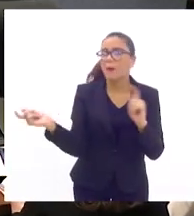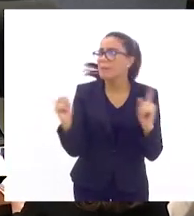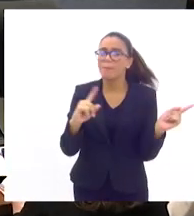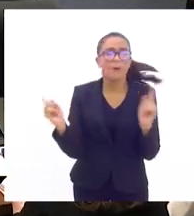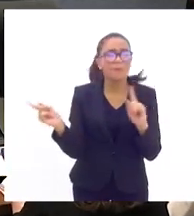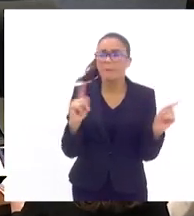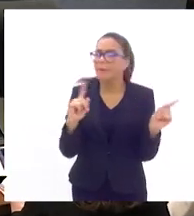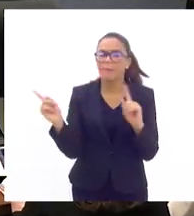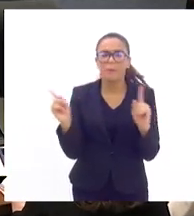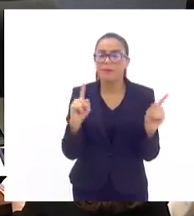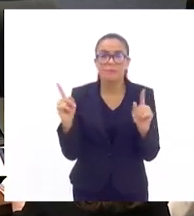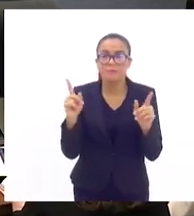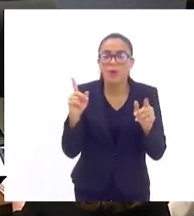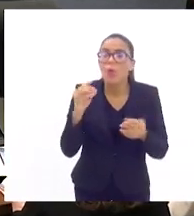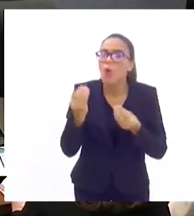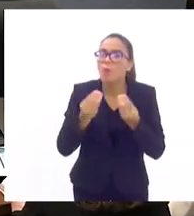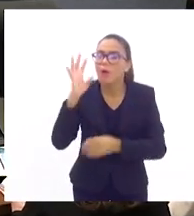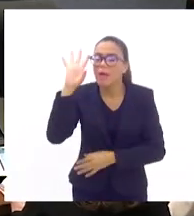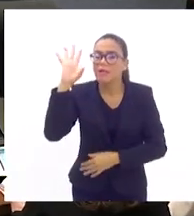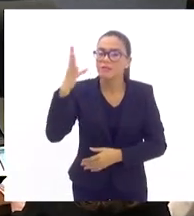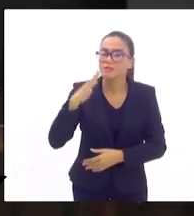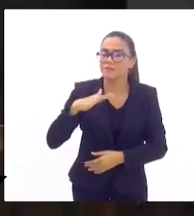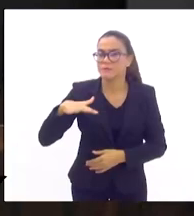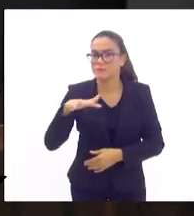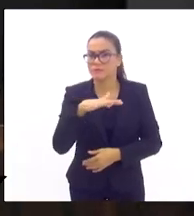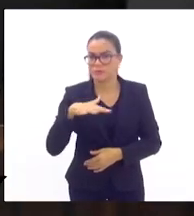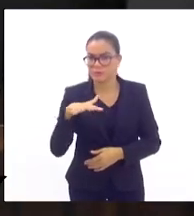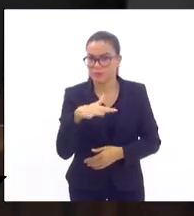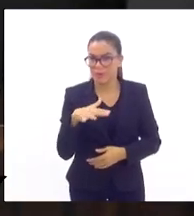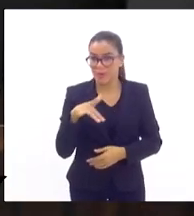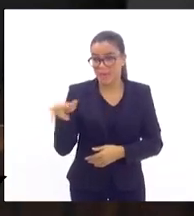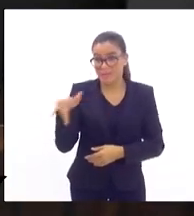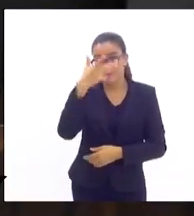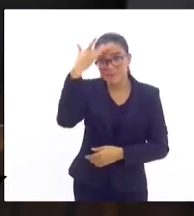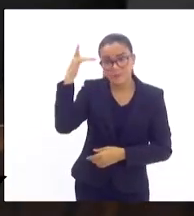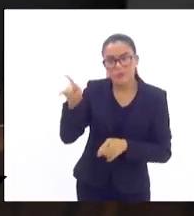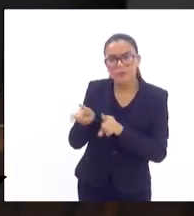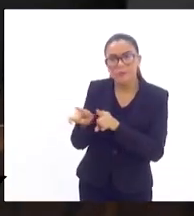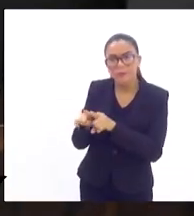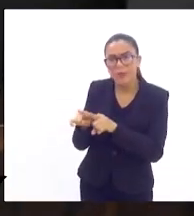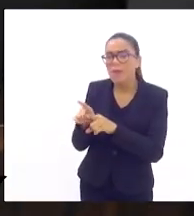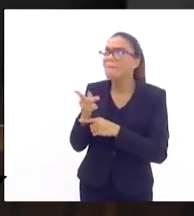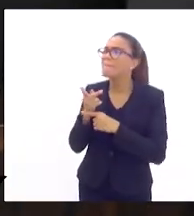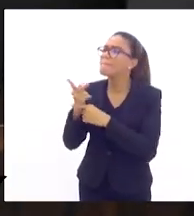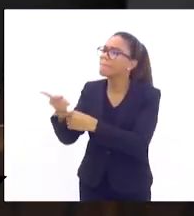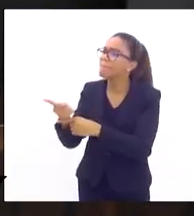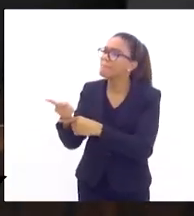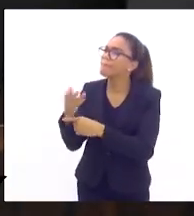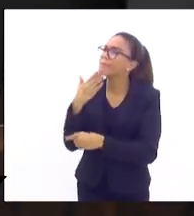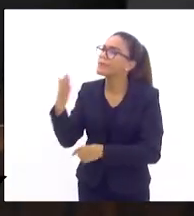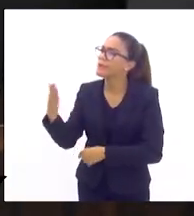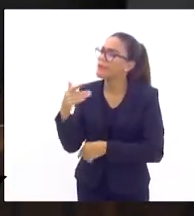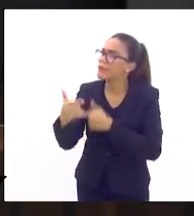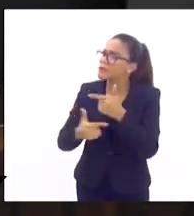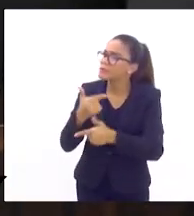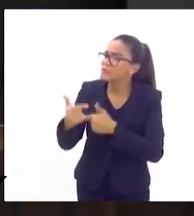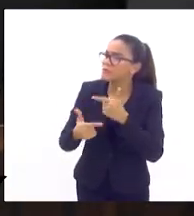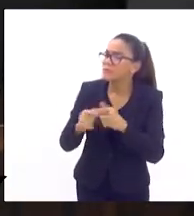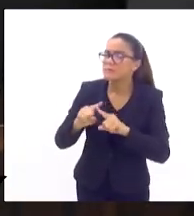Então, o que nós vamos fazer para resolver a situação, além desse usuário aqui, de outros, que vão lá solicitar o serviço e não